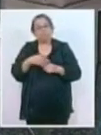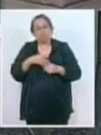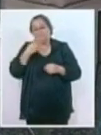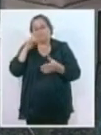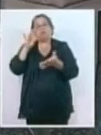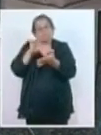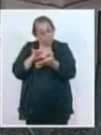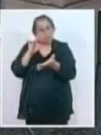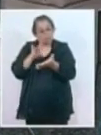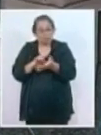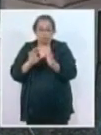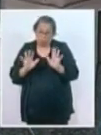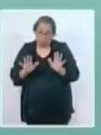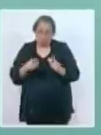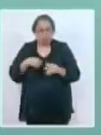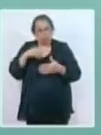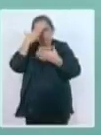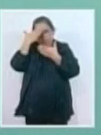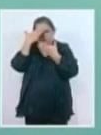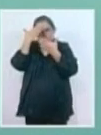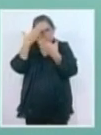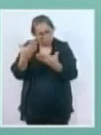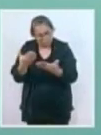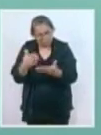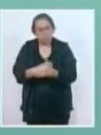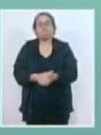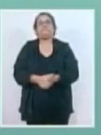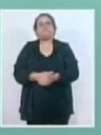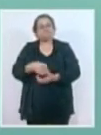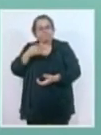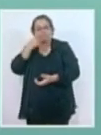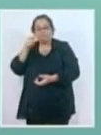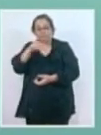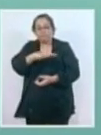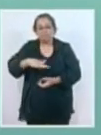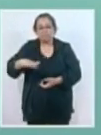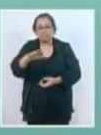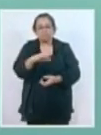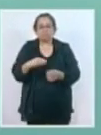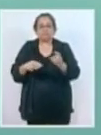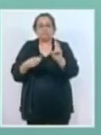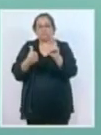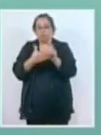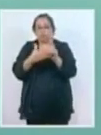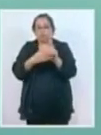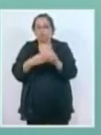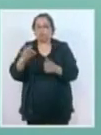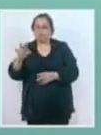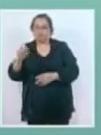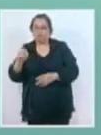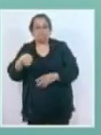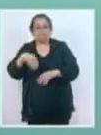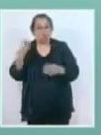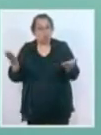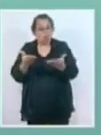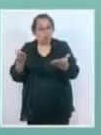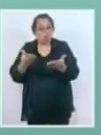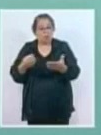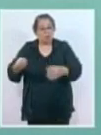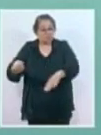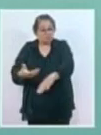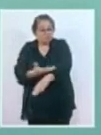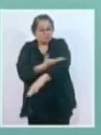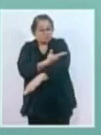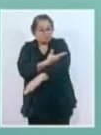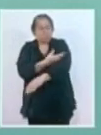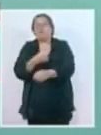César. Então, eu agradeço muito e eu falo para a população que hoje eu estou muito empolgado, porque diante da entrega